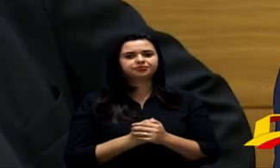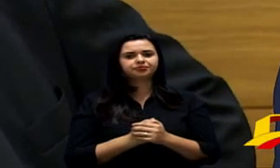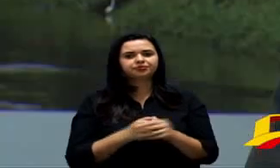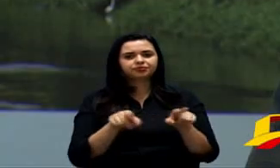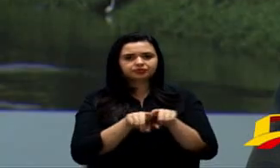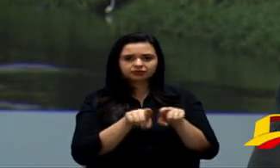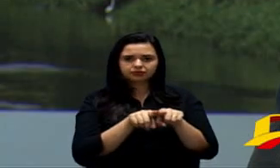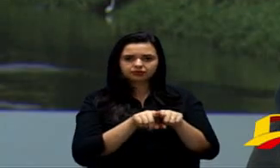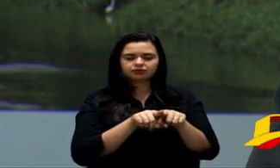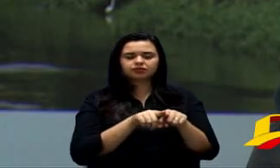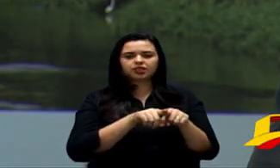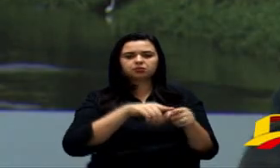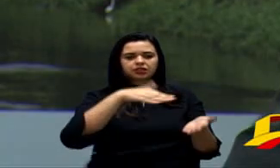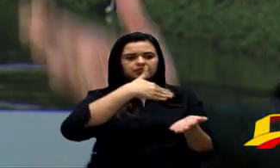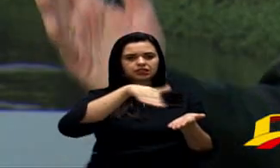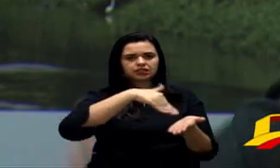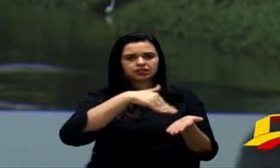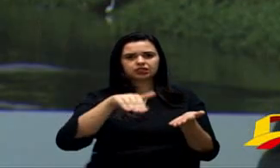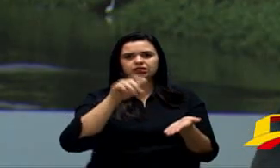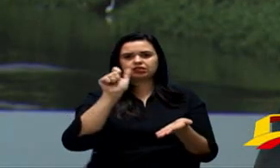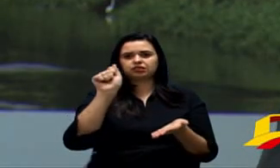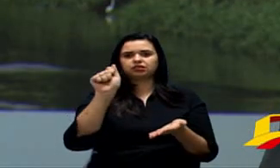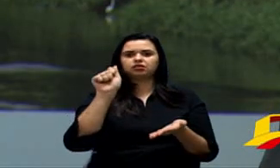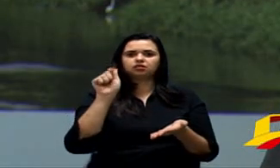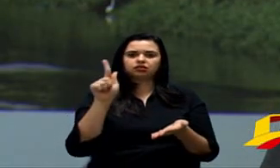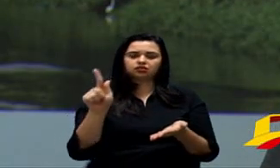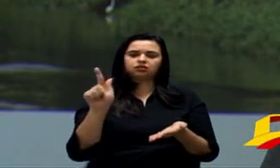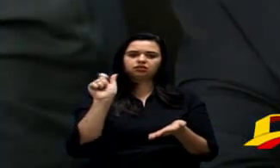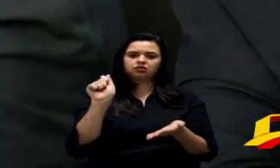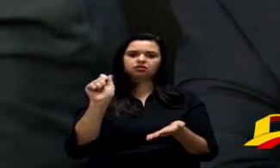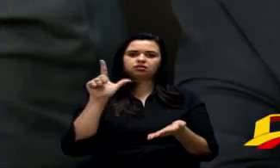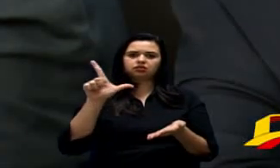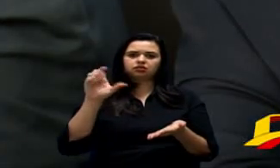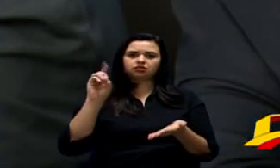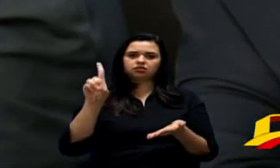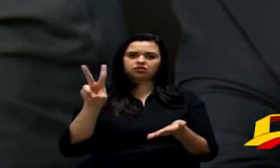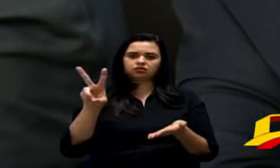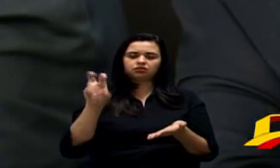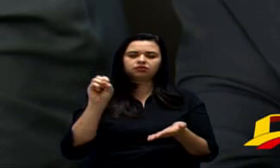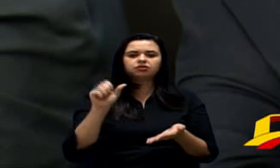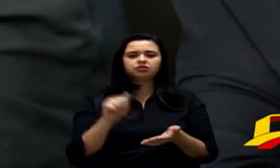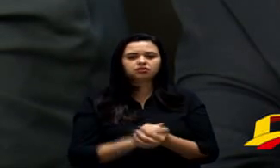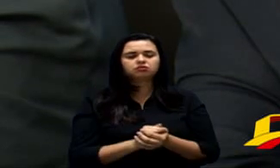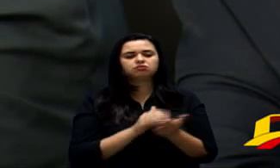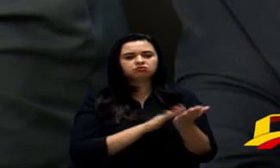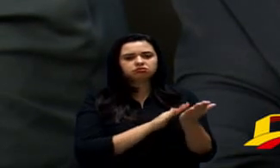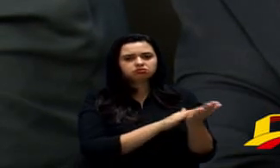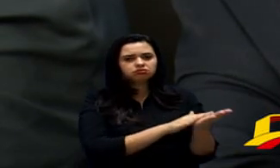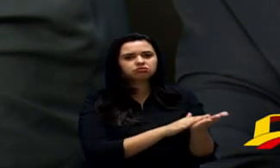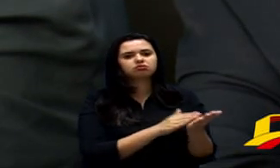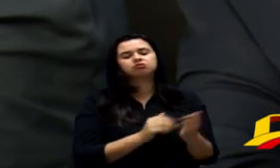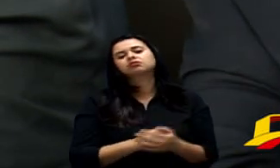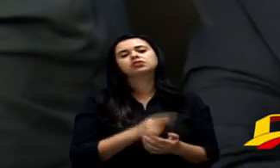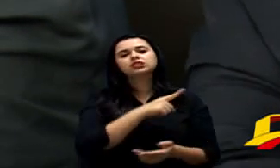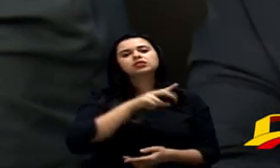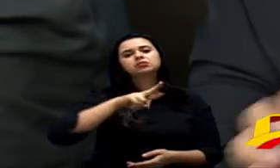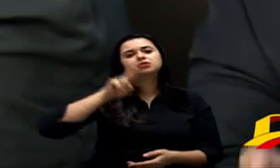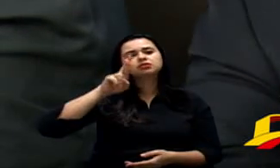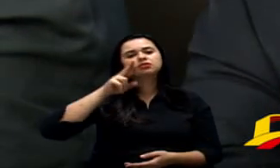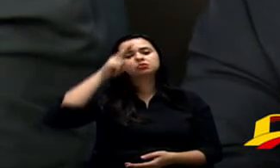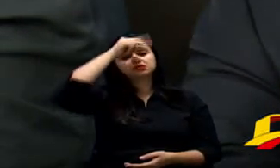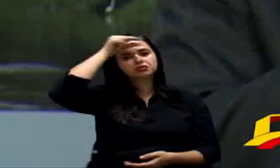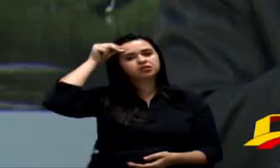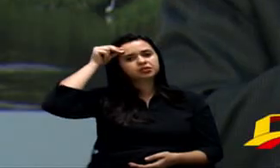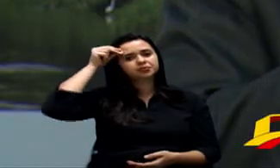Galvão, representando o prefeito Manga, a quem eu peço que transmita meu trabalho, a vereadora Fernanda também. Uma satisfação estar aqui hoje. Vou procurar ser bem,